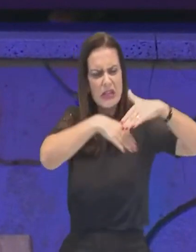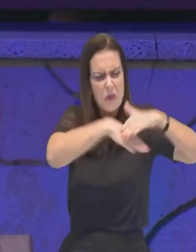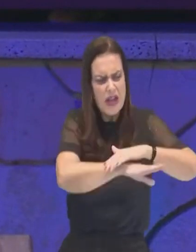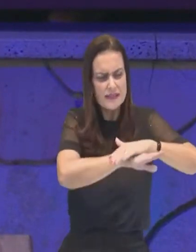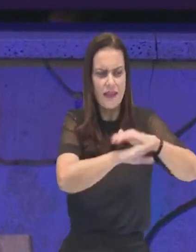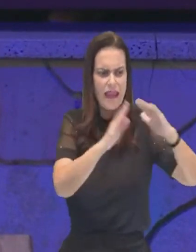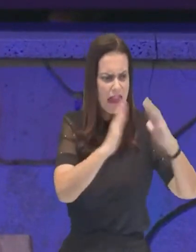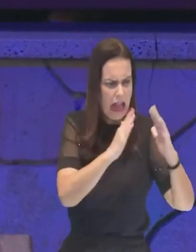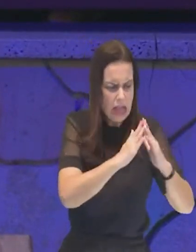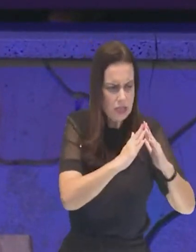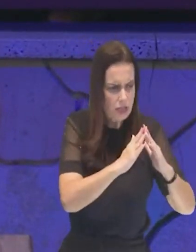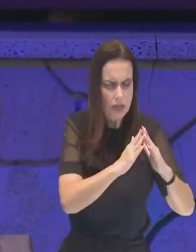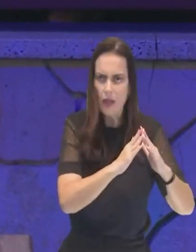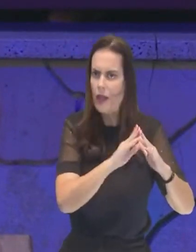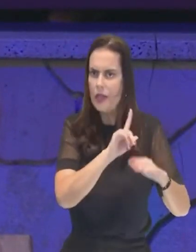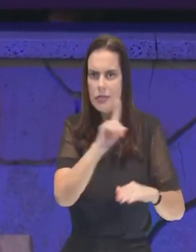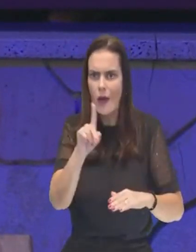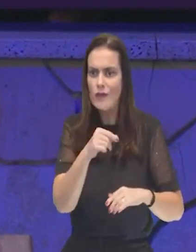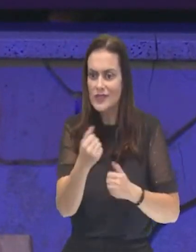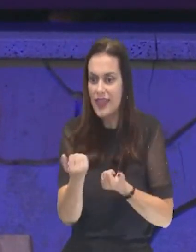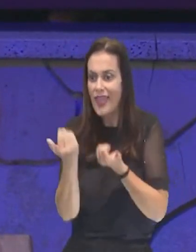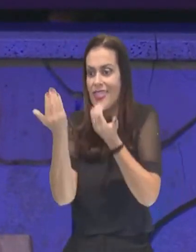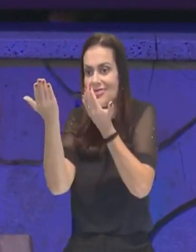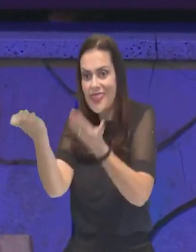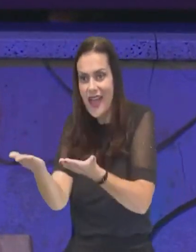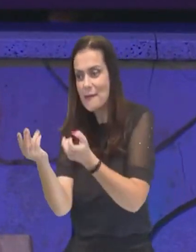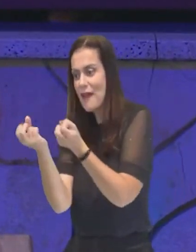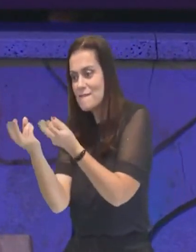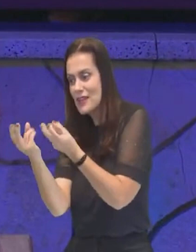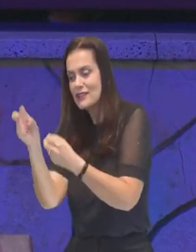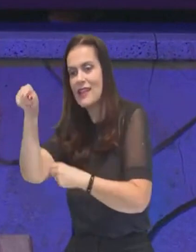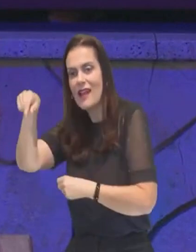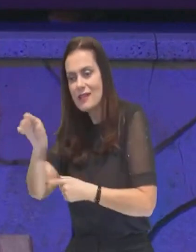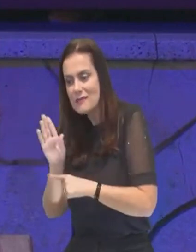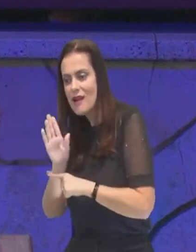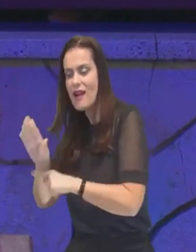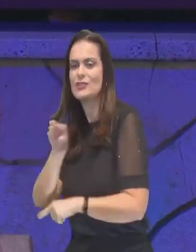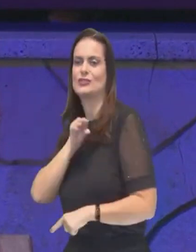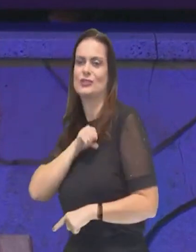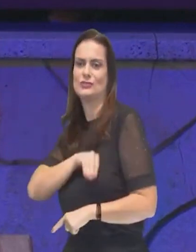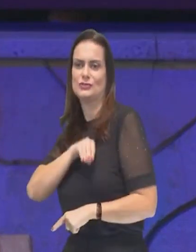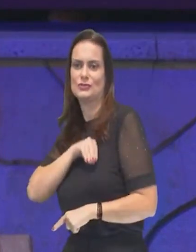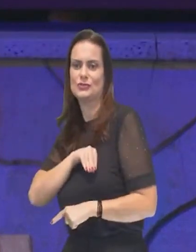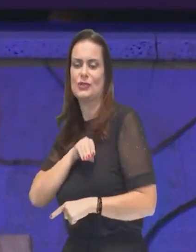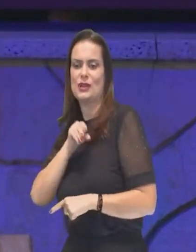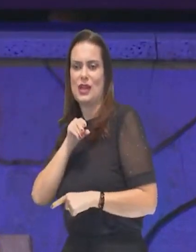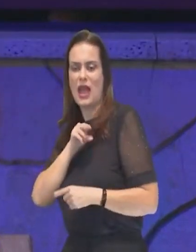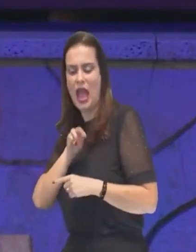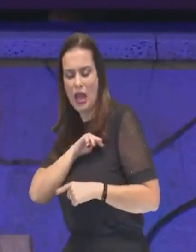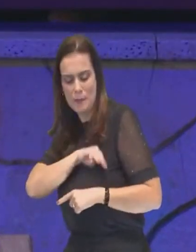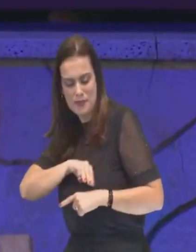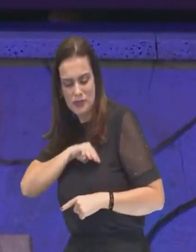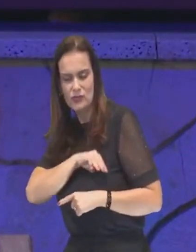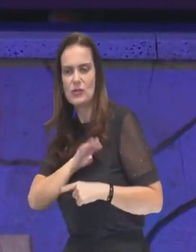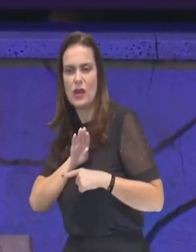roupas, calçados, bolsas, brinquedos, bijuterias, móveis, eletrodomésticos e outros objetos.